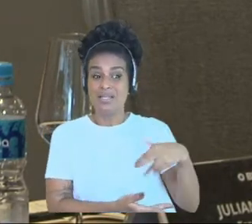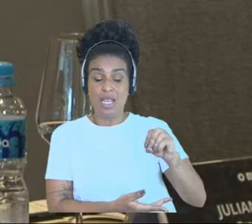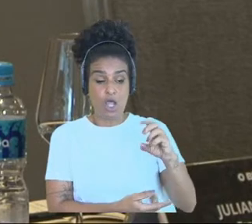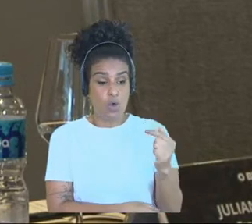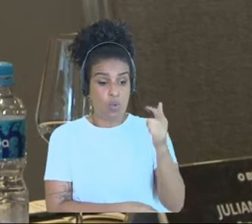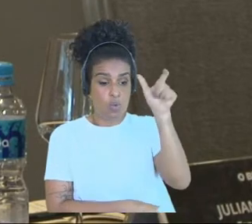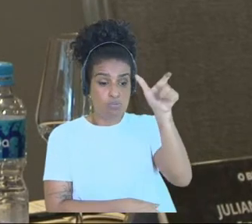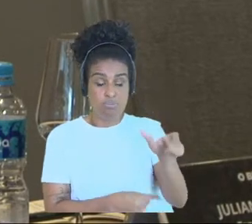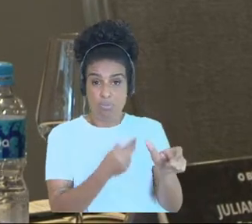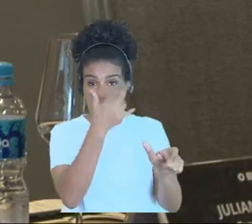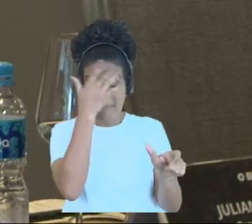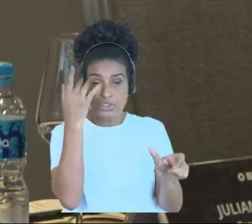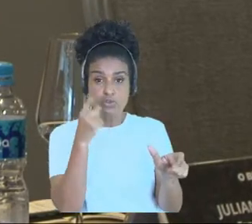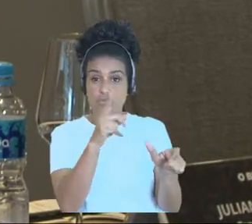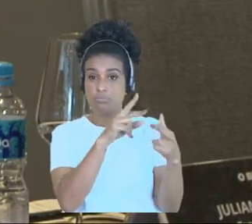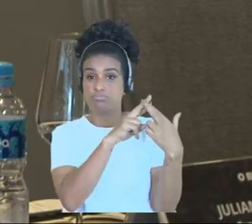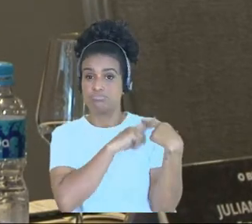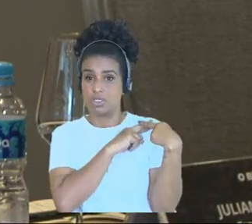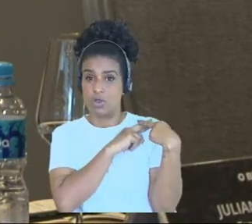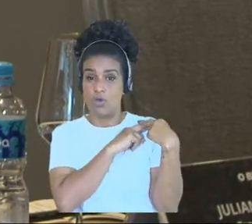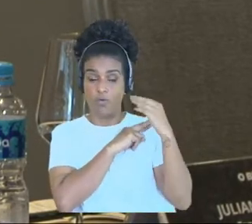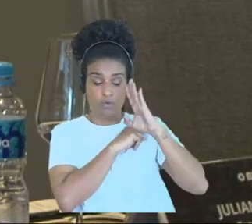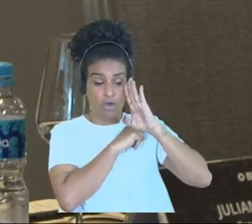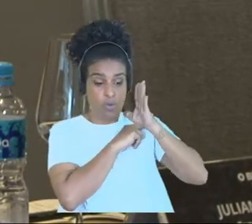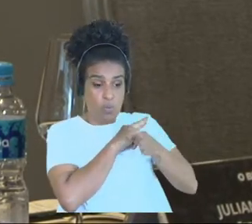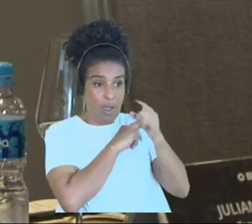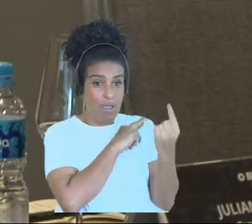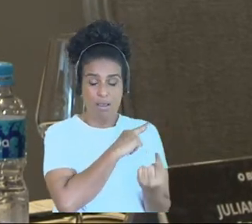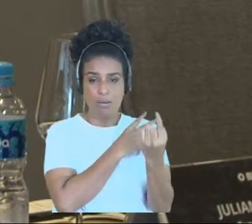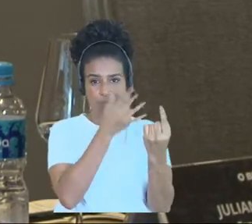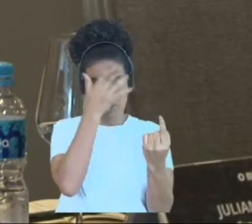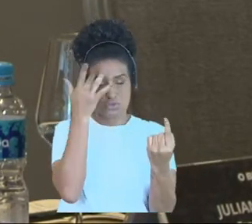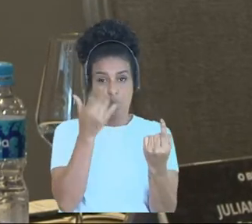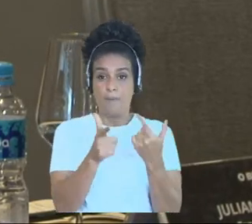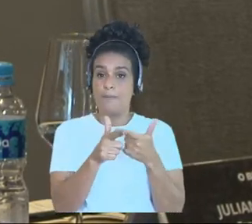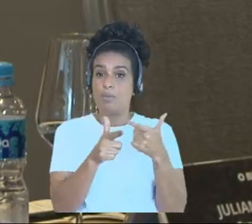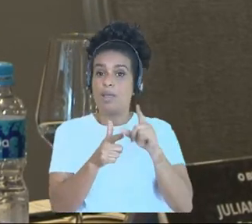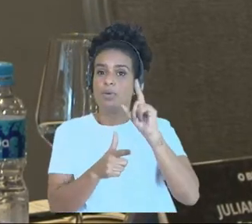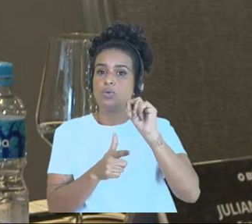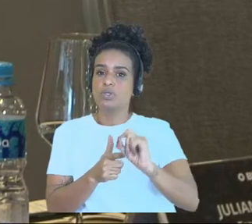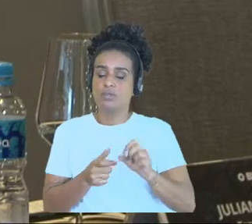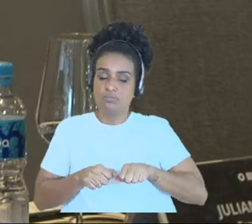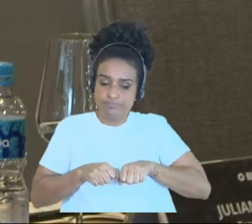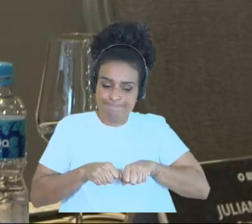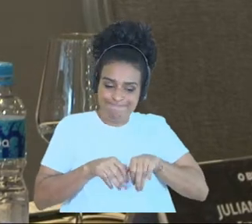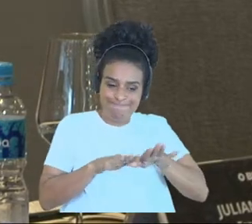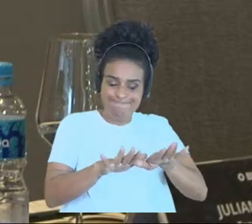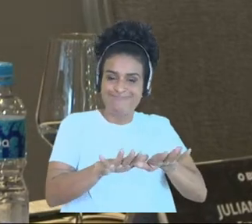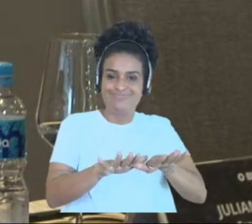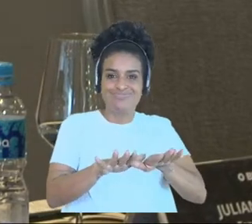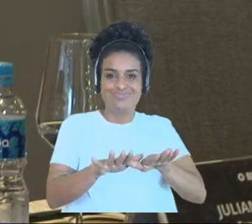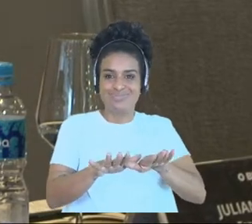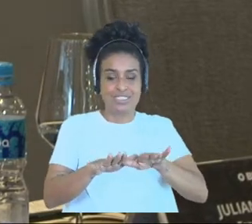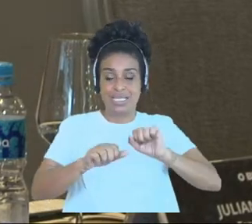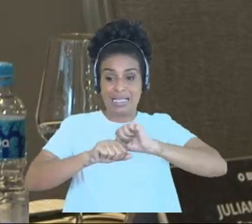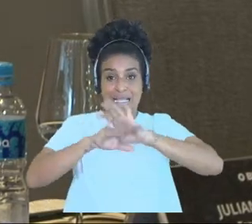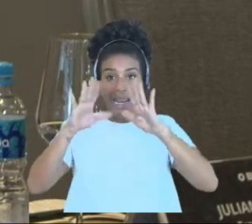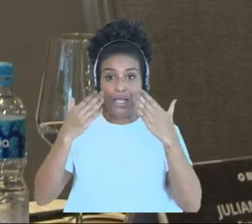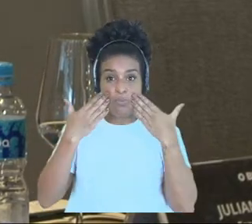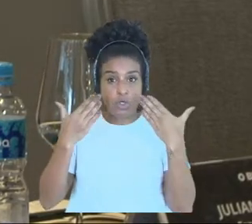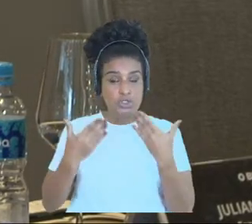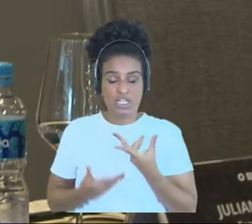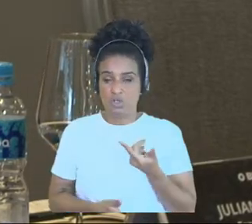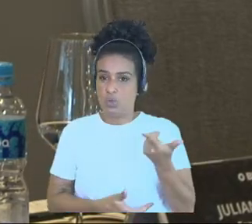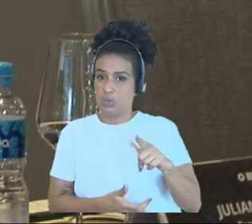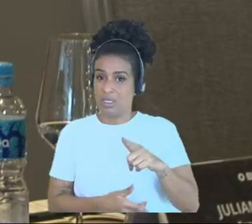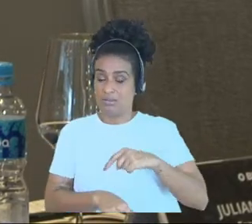qual é o problema disso? O problema não é só a concentração. O problema é que esses recursos são distribuídos de forma completamente não transparente. Hoje,